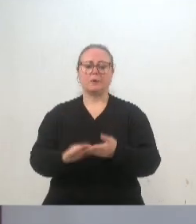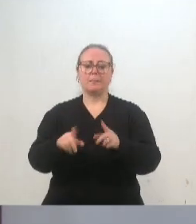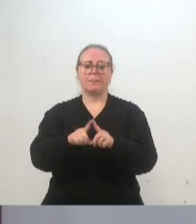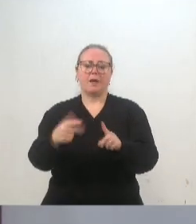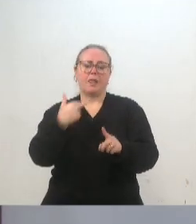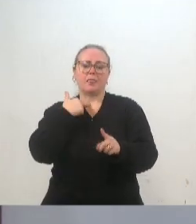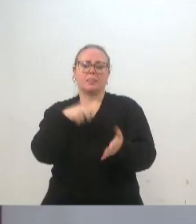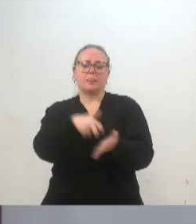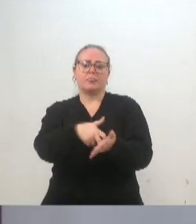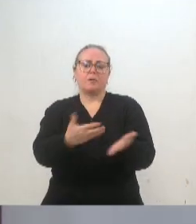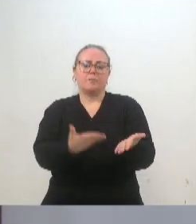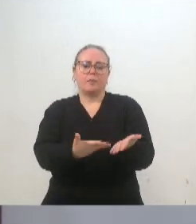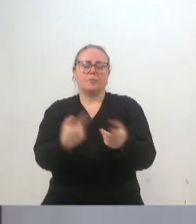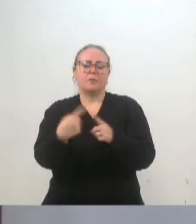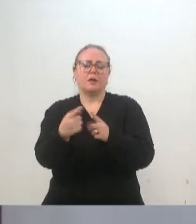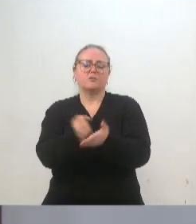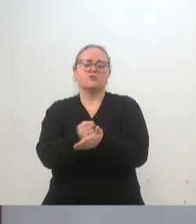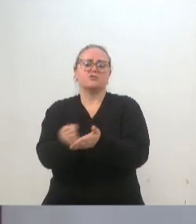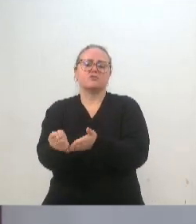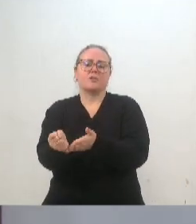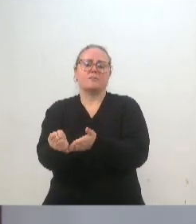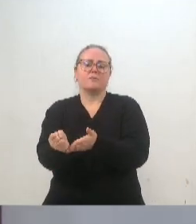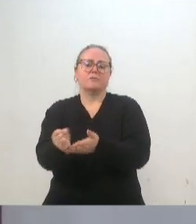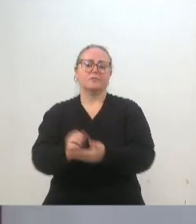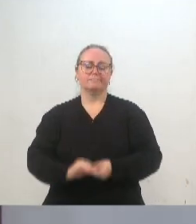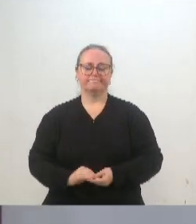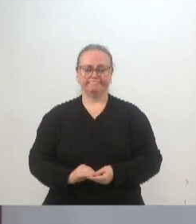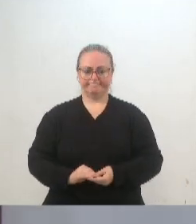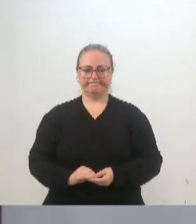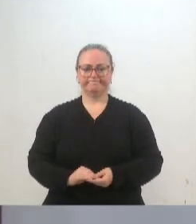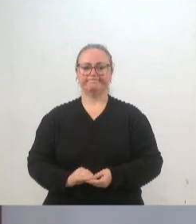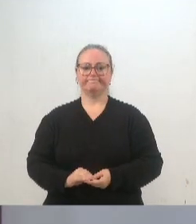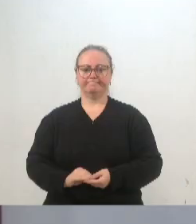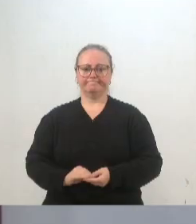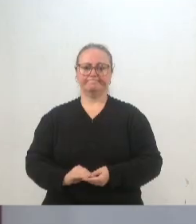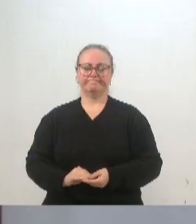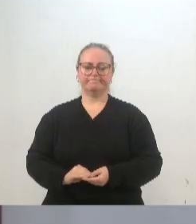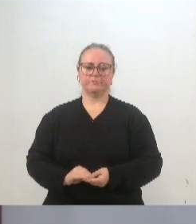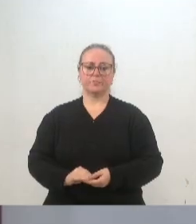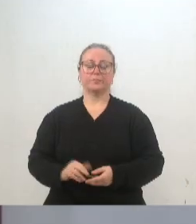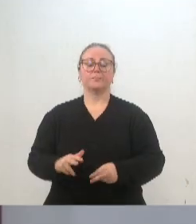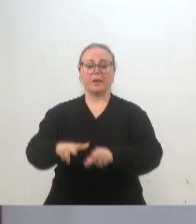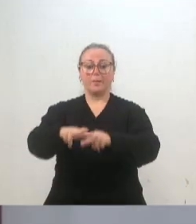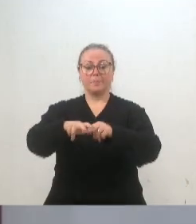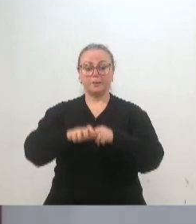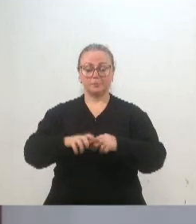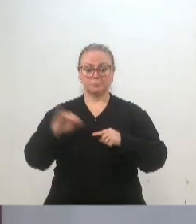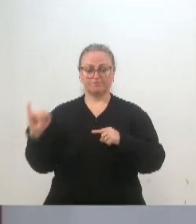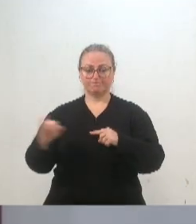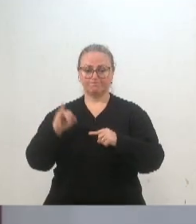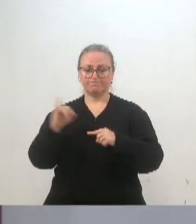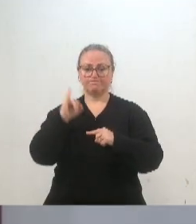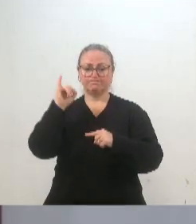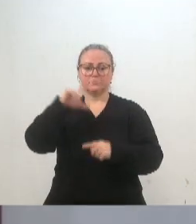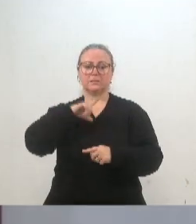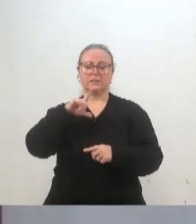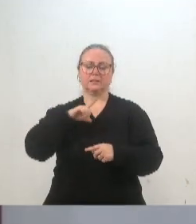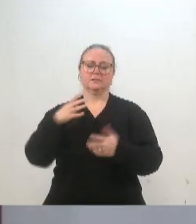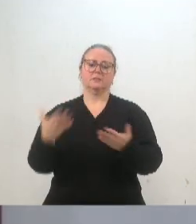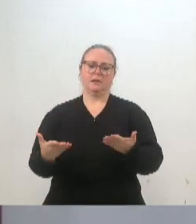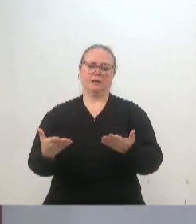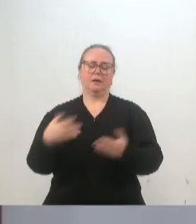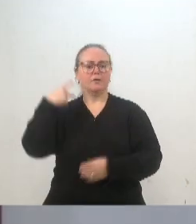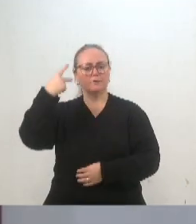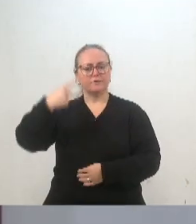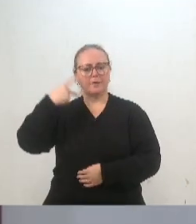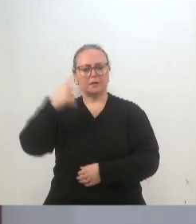punido, porque já vai estar prescrito. Por isso que eu reforço a importância de a gente destacar. Claro, o vereador tem esse